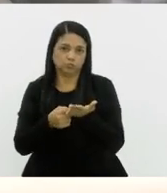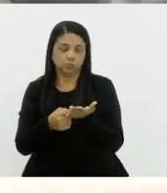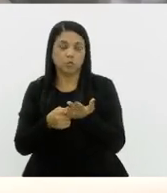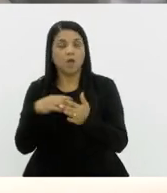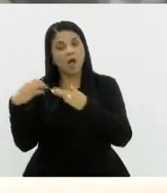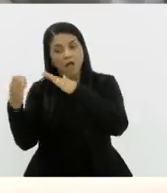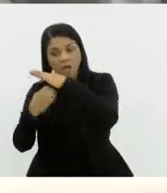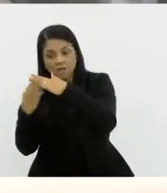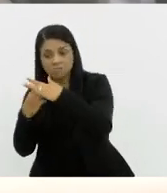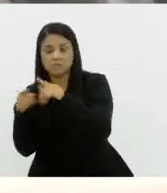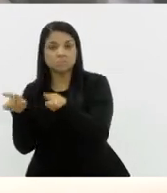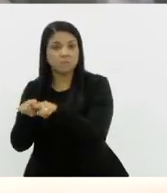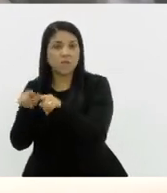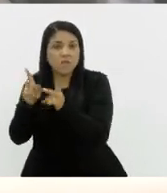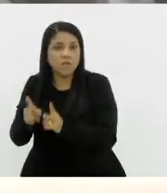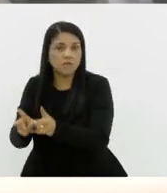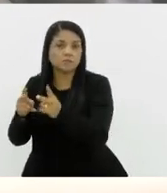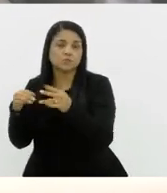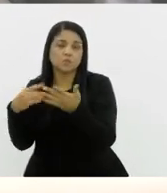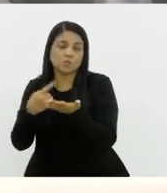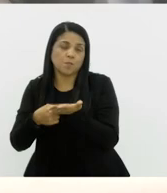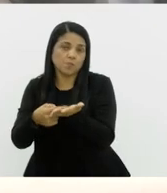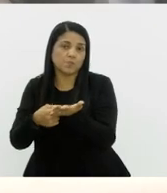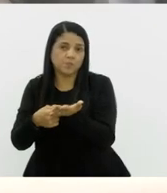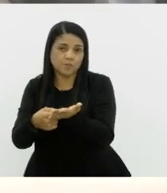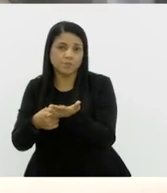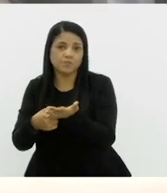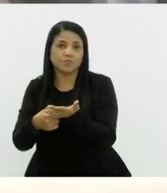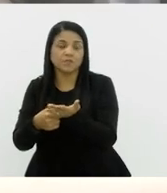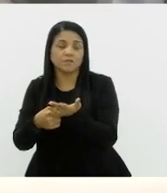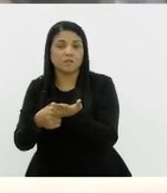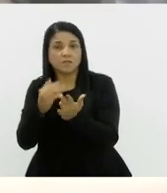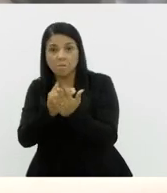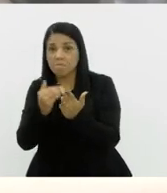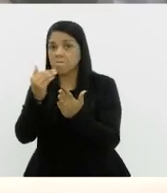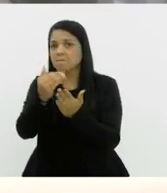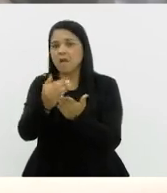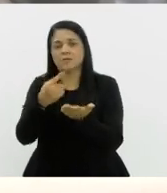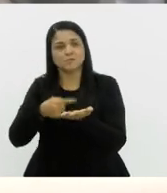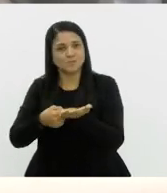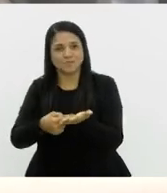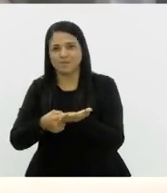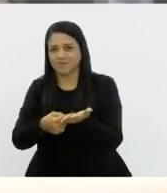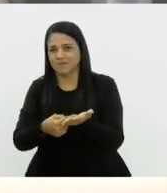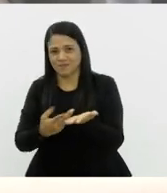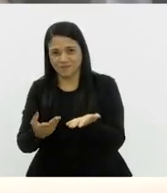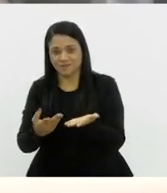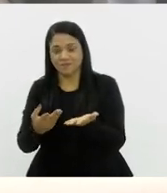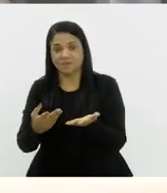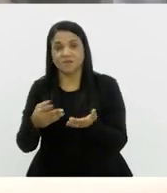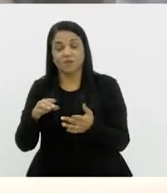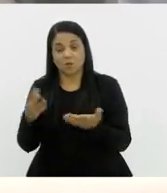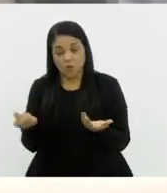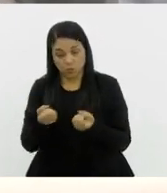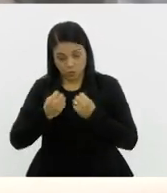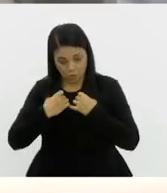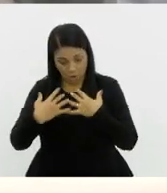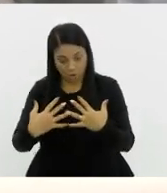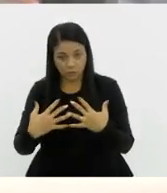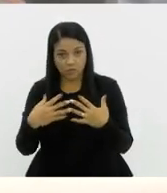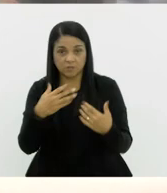estão propondo coisas, algumas até além do que a gente tinha proposto. Então, o clima dessa audiência